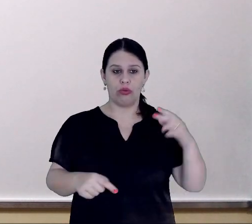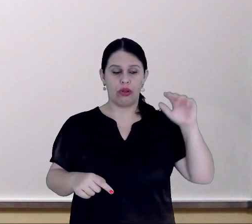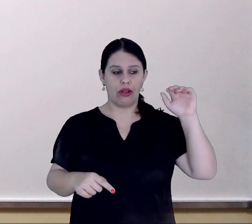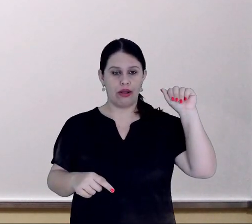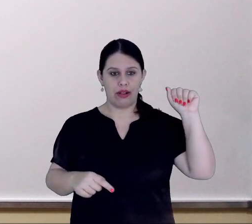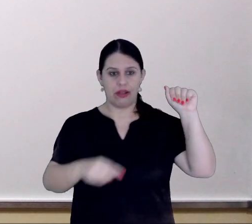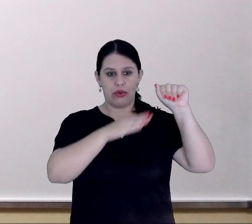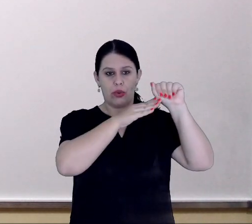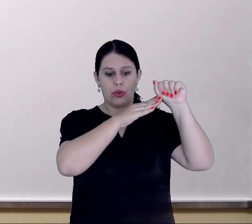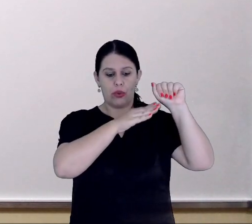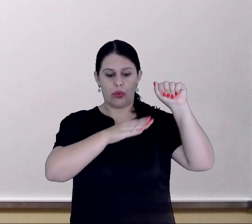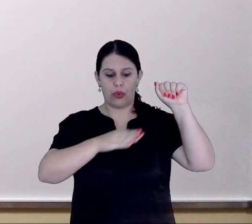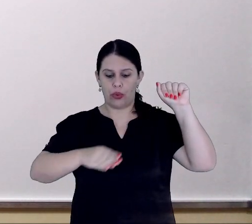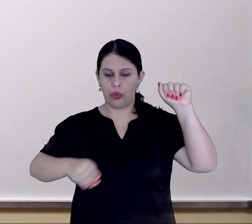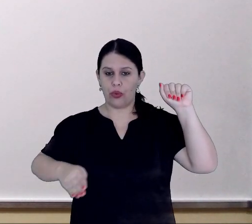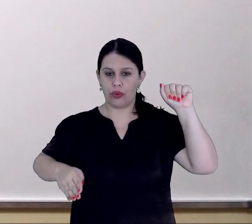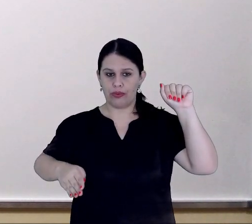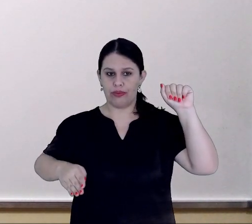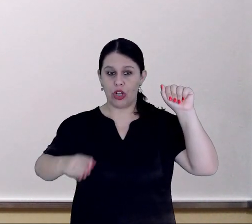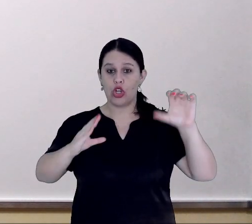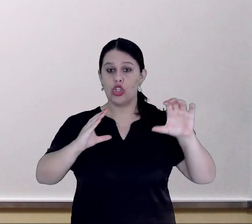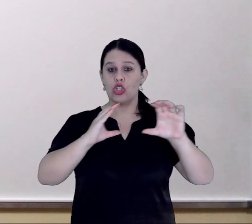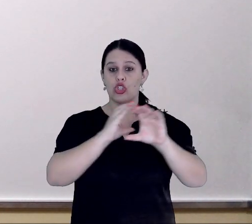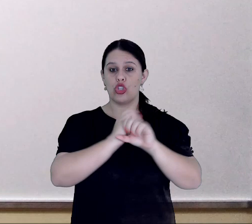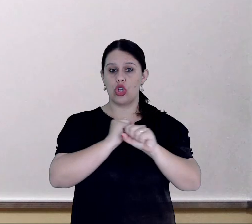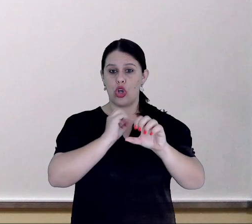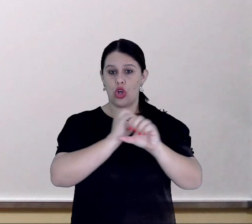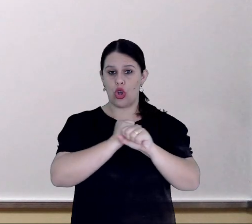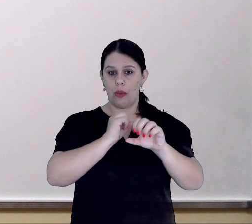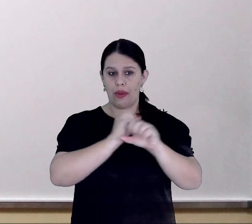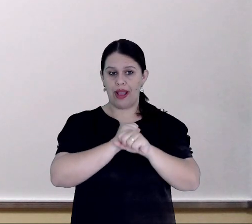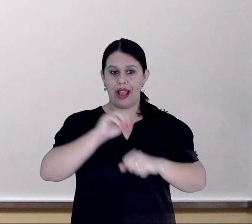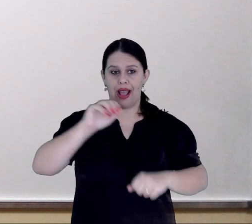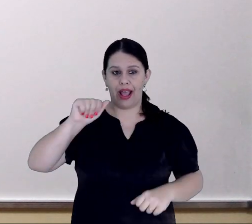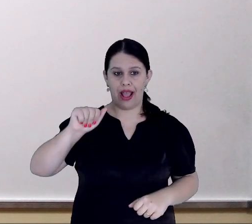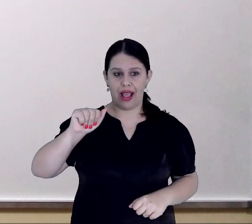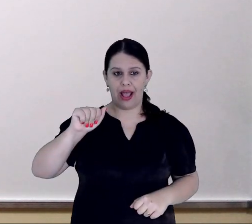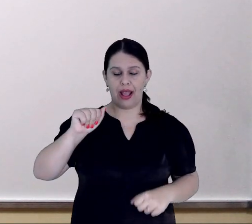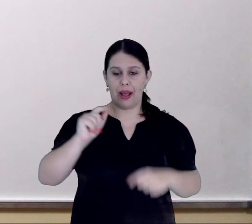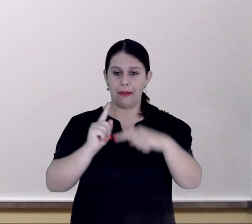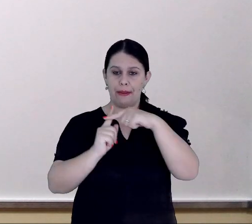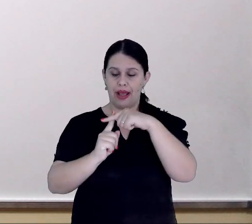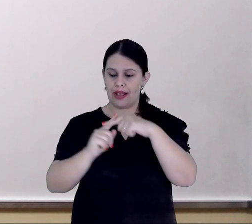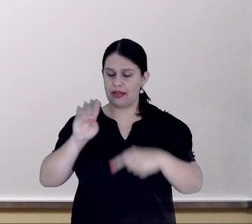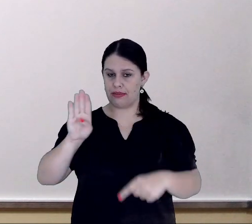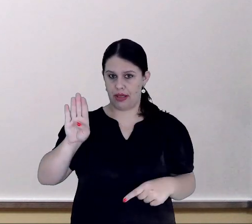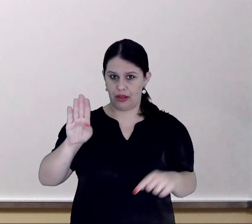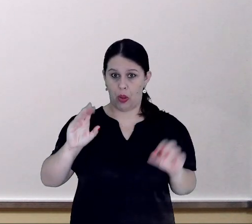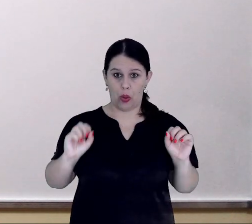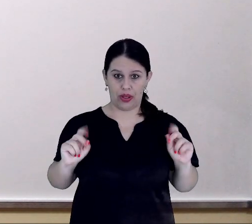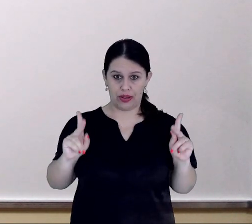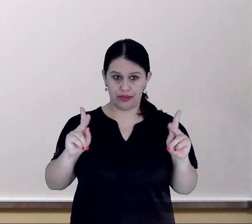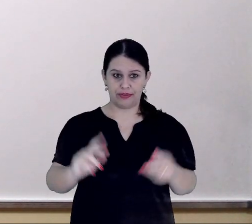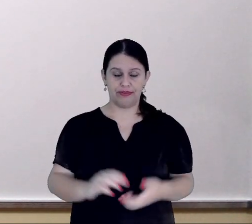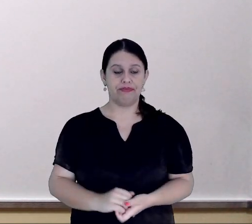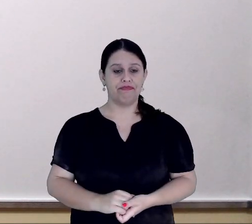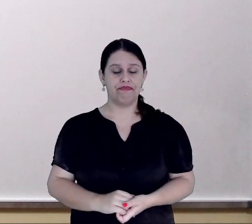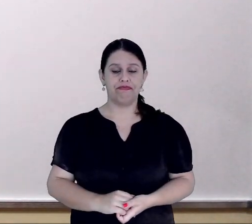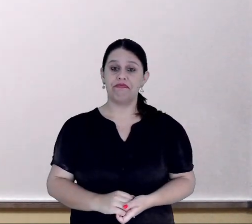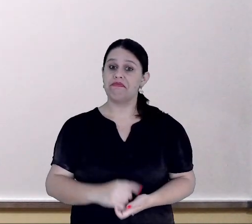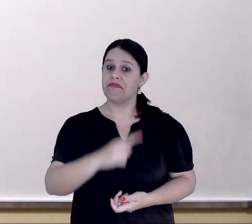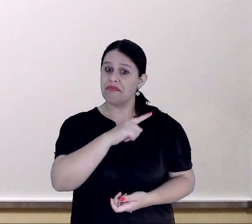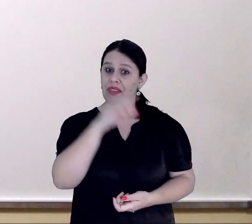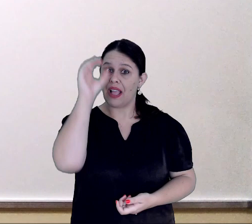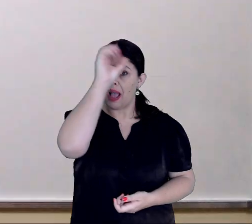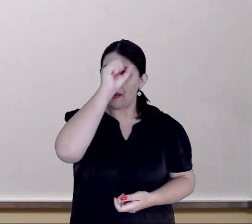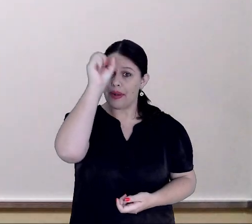daqui até aqui é o vetor soma A mais B. Legal? Muito bem. Acabamos